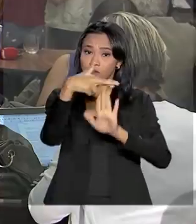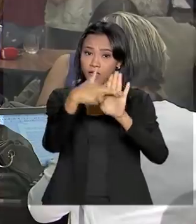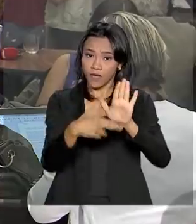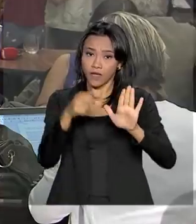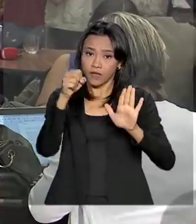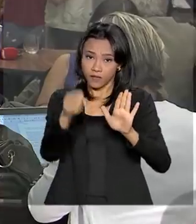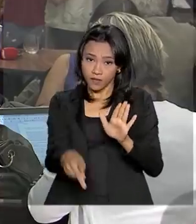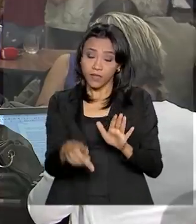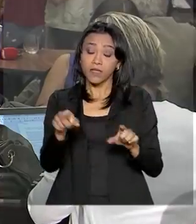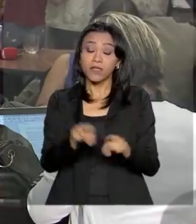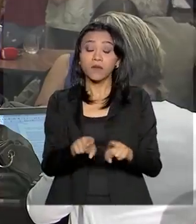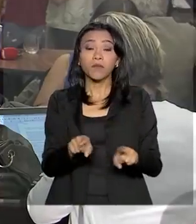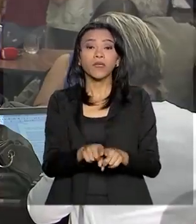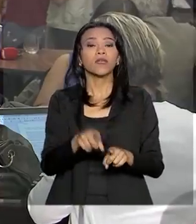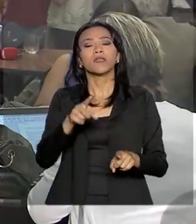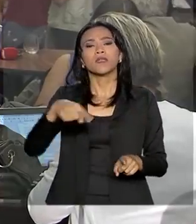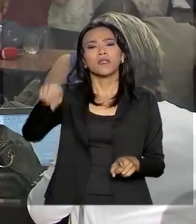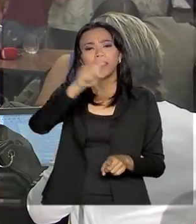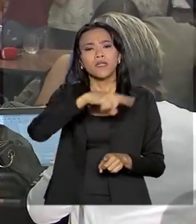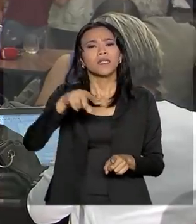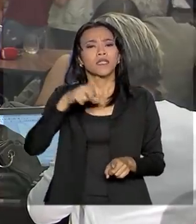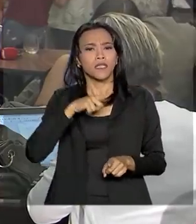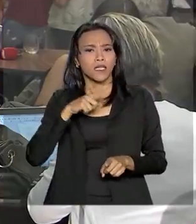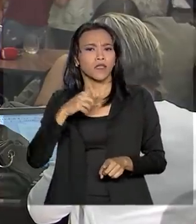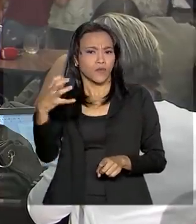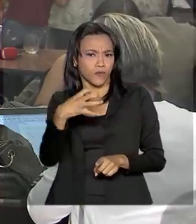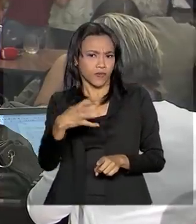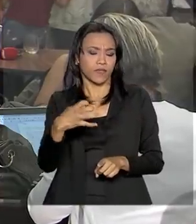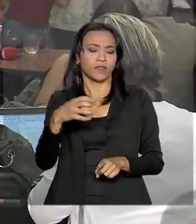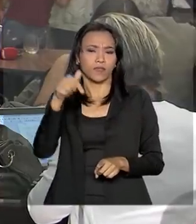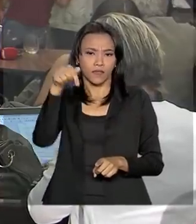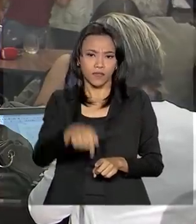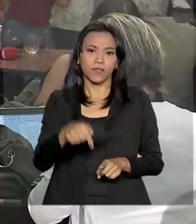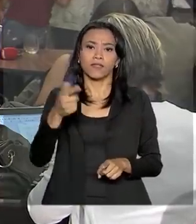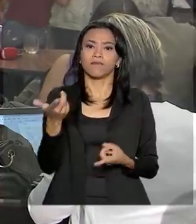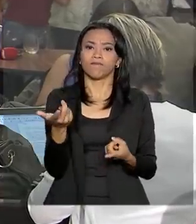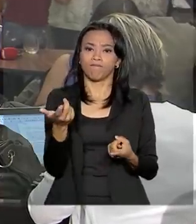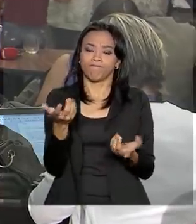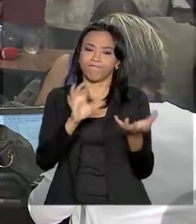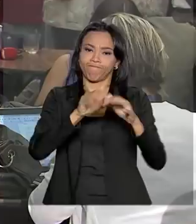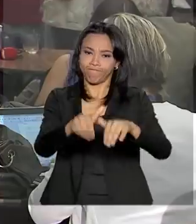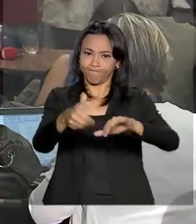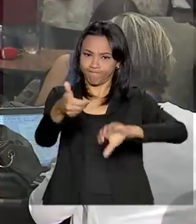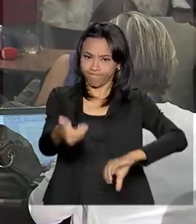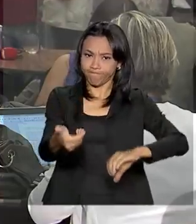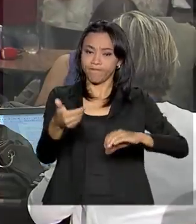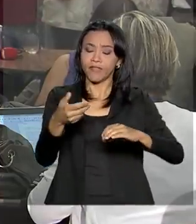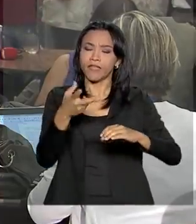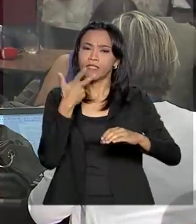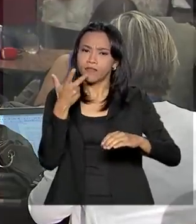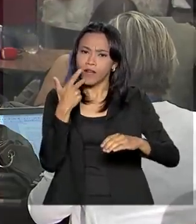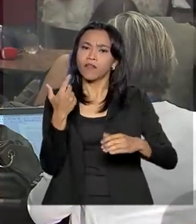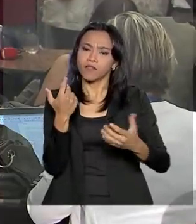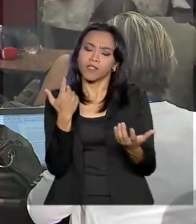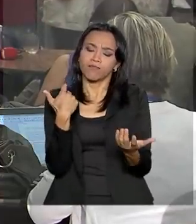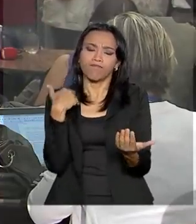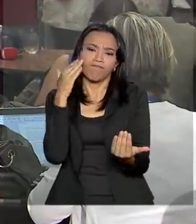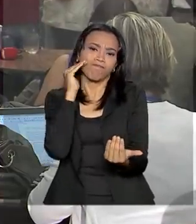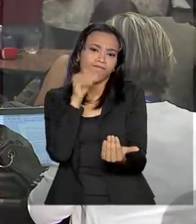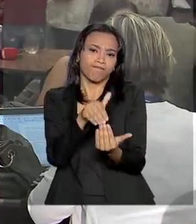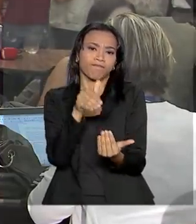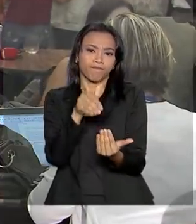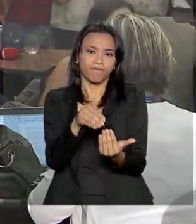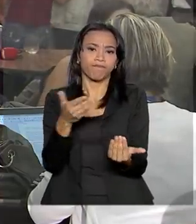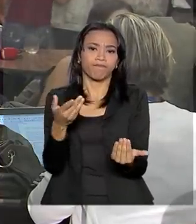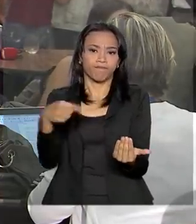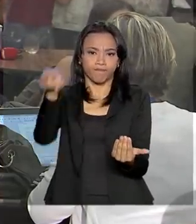nas bancadas estaduais no Congresso e eles demonstram que estão comprometidos com o voto favorável à